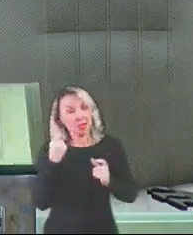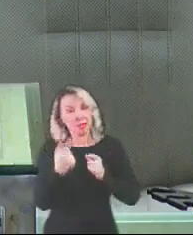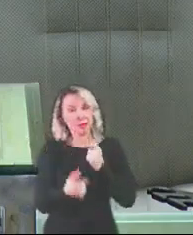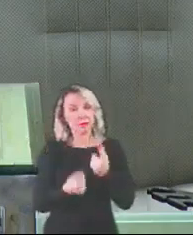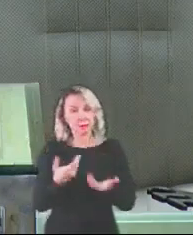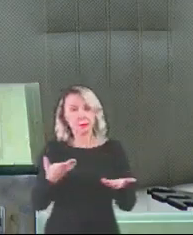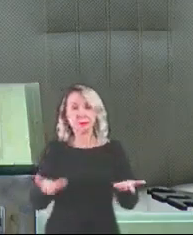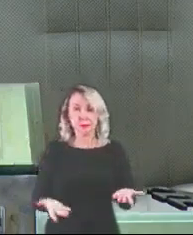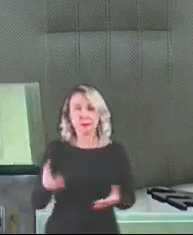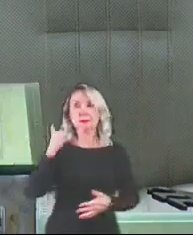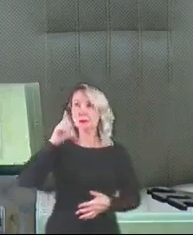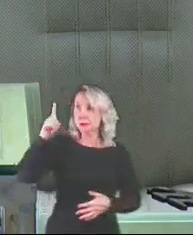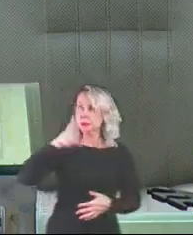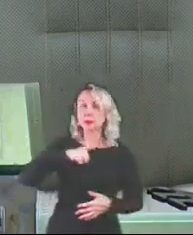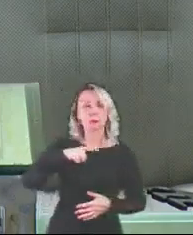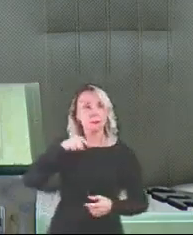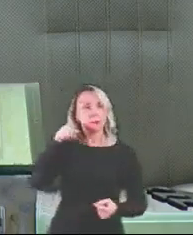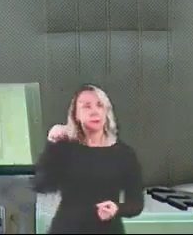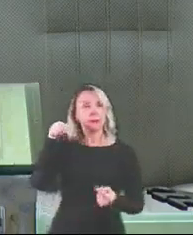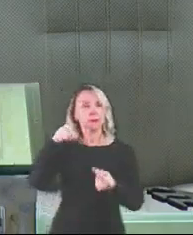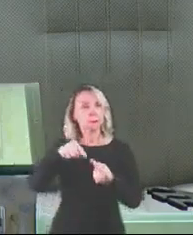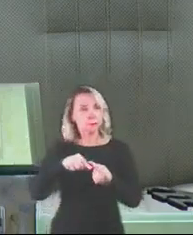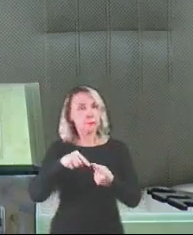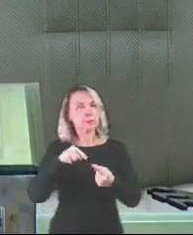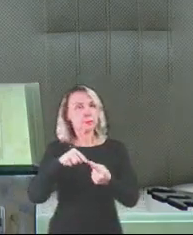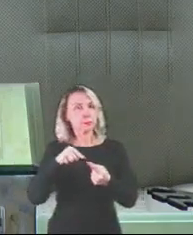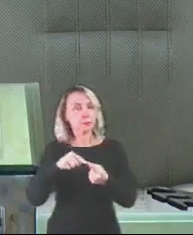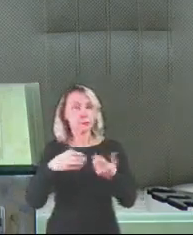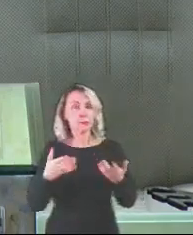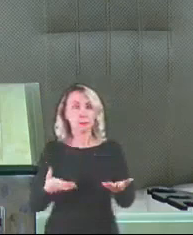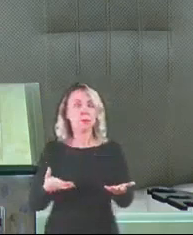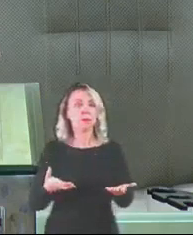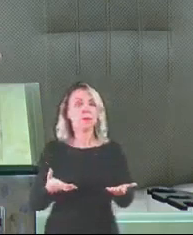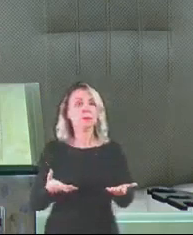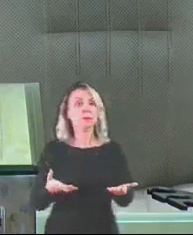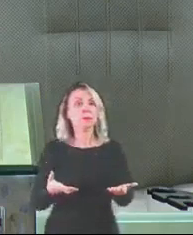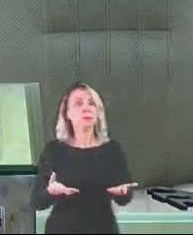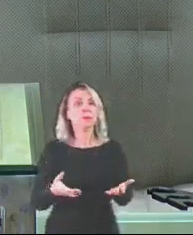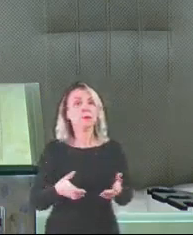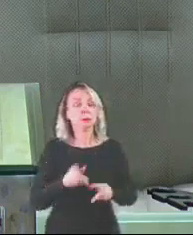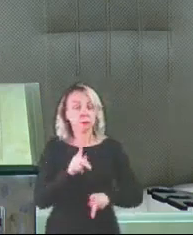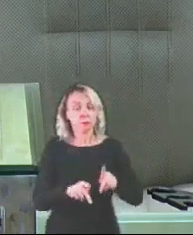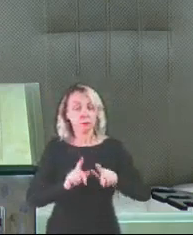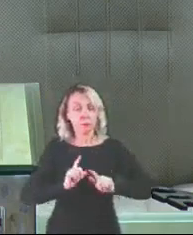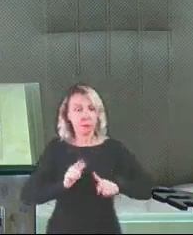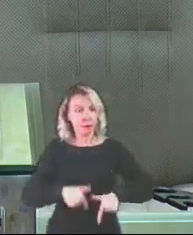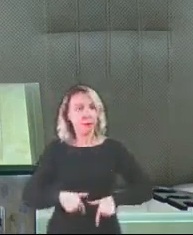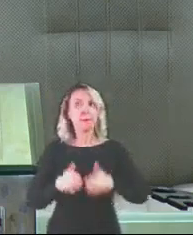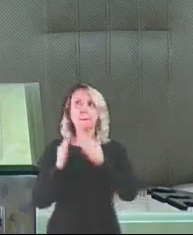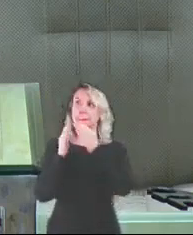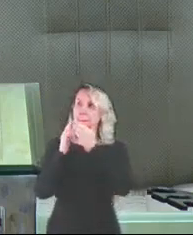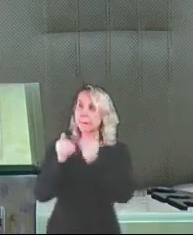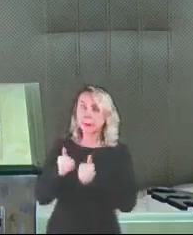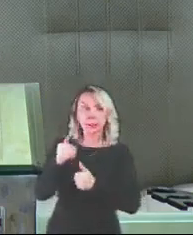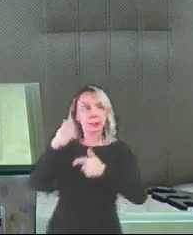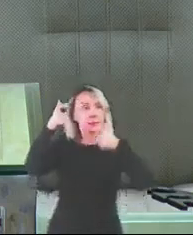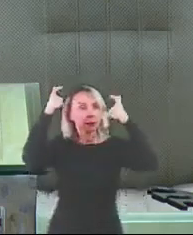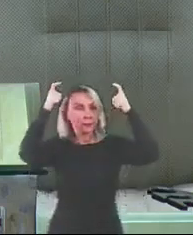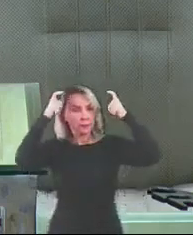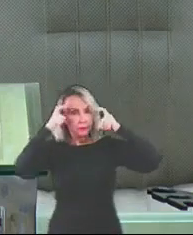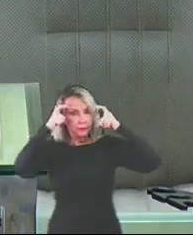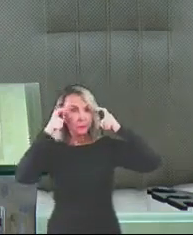propósito diante daquilo que faz. E aí, Israel pede um rei, e os irmãos sabem